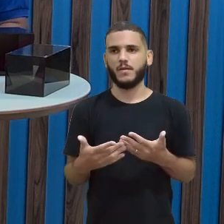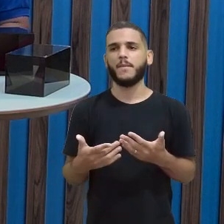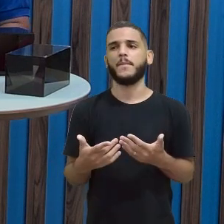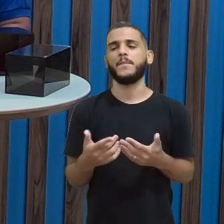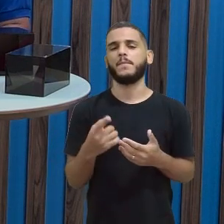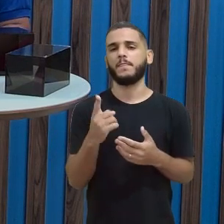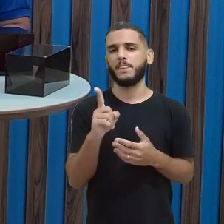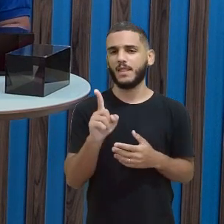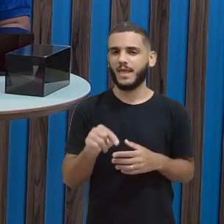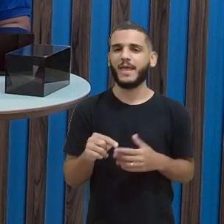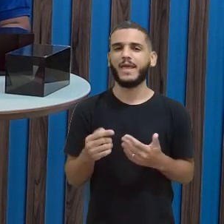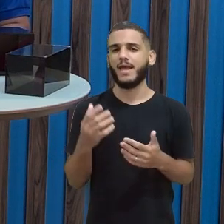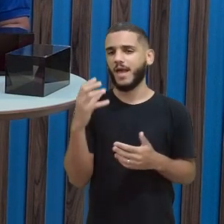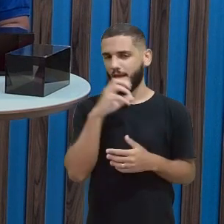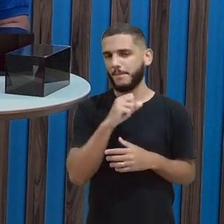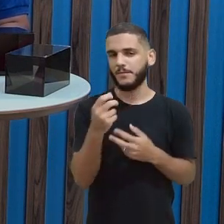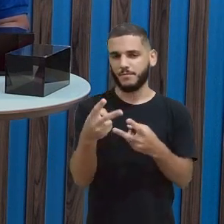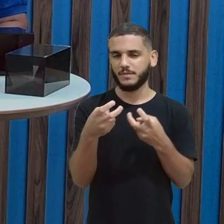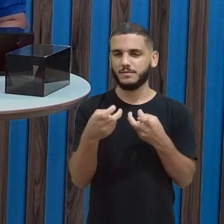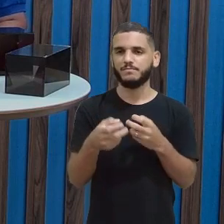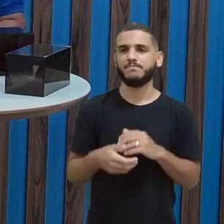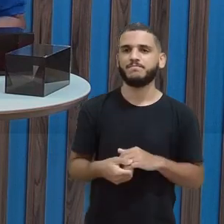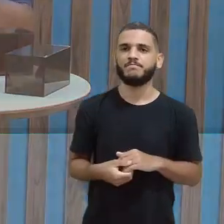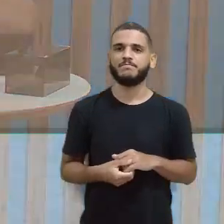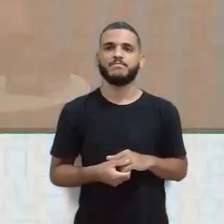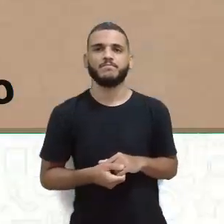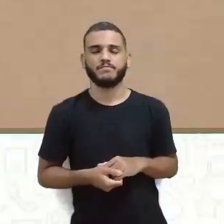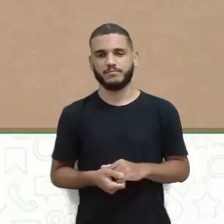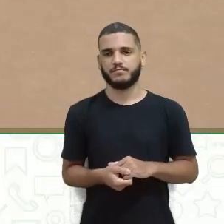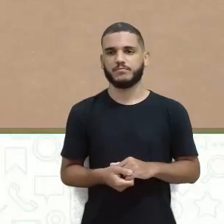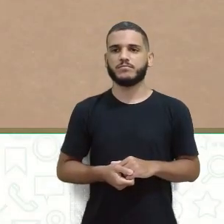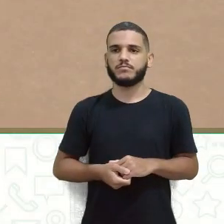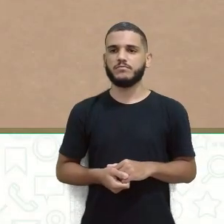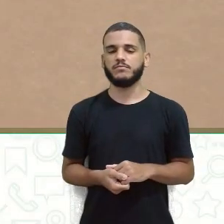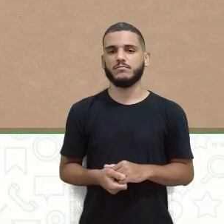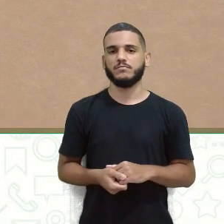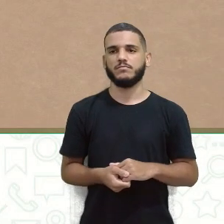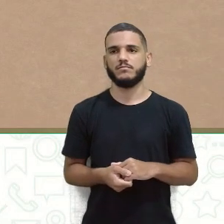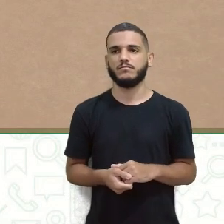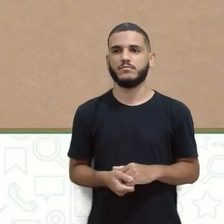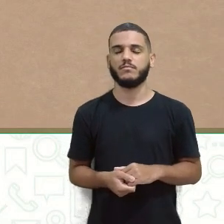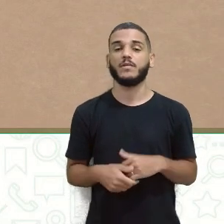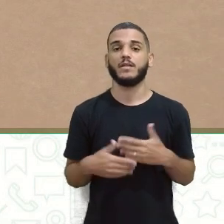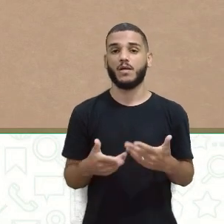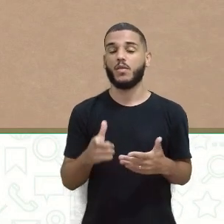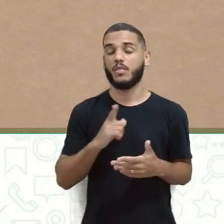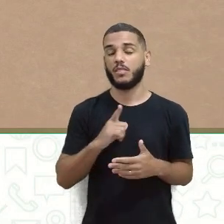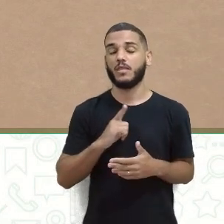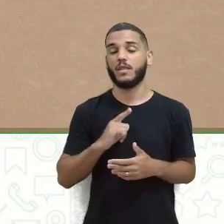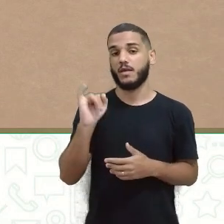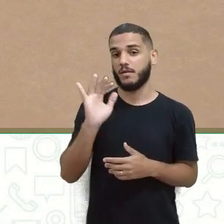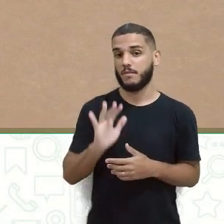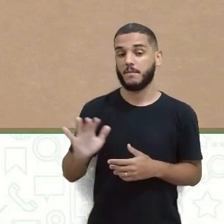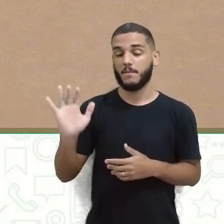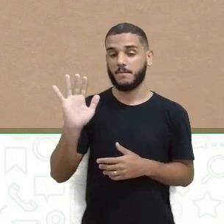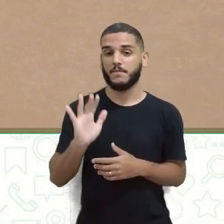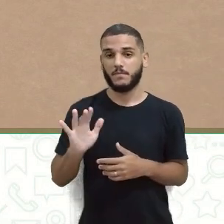identifica mais rápido. E aí eu tenho as figuras